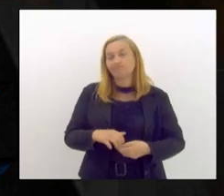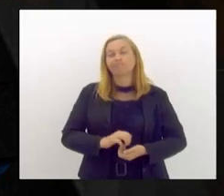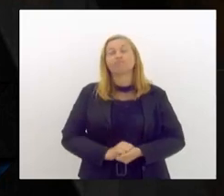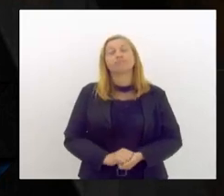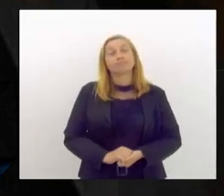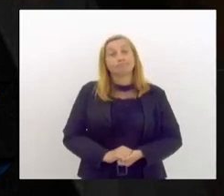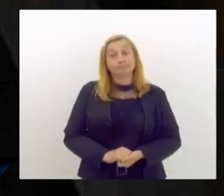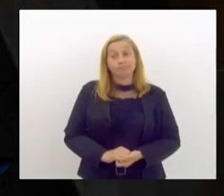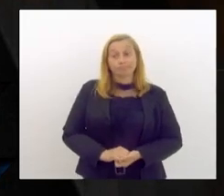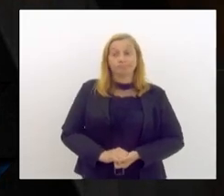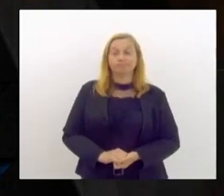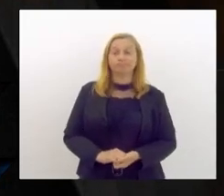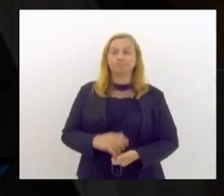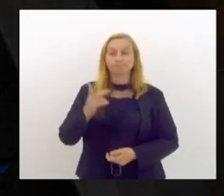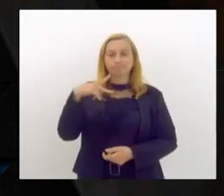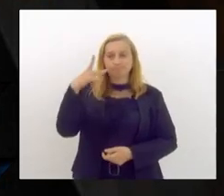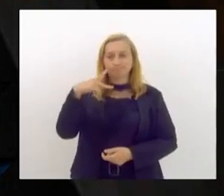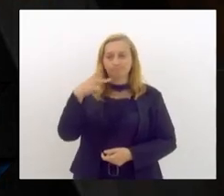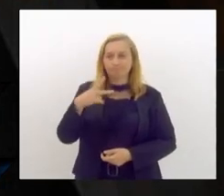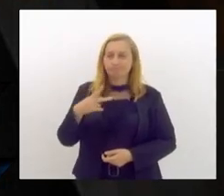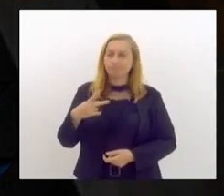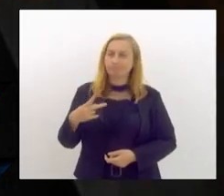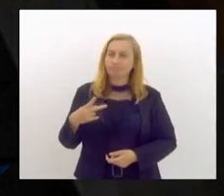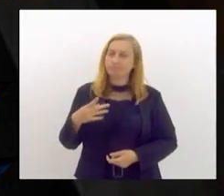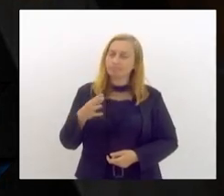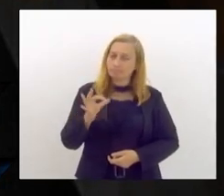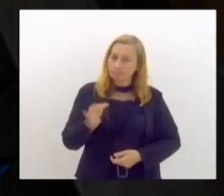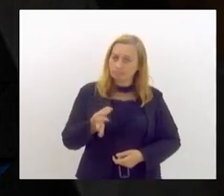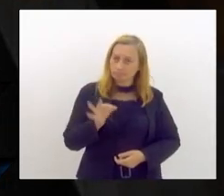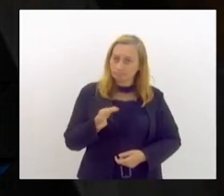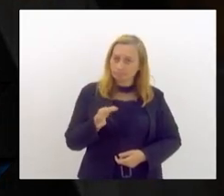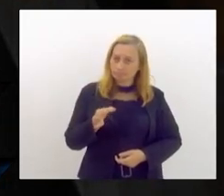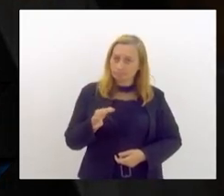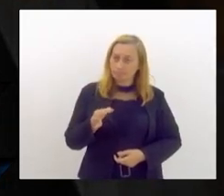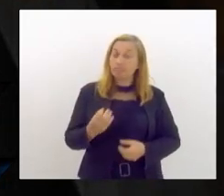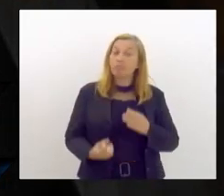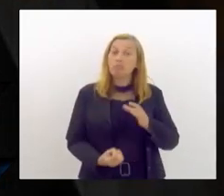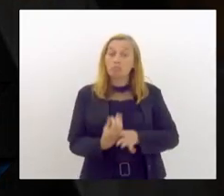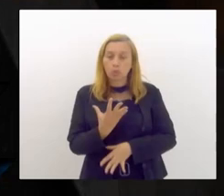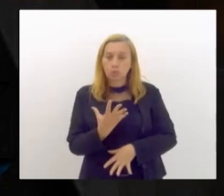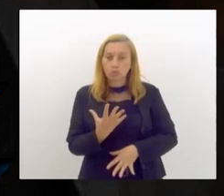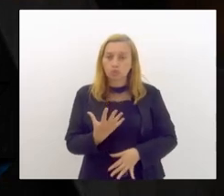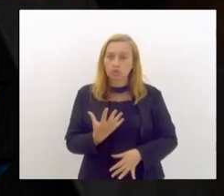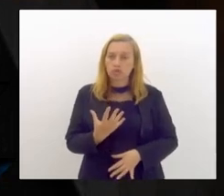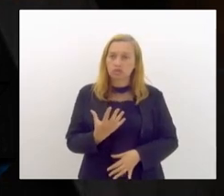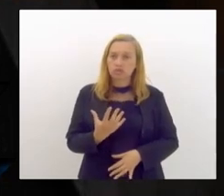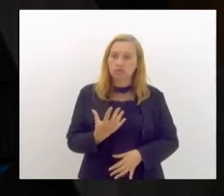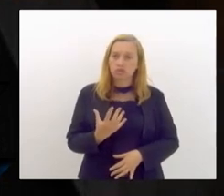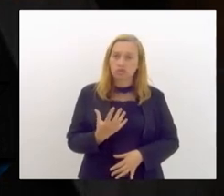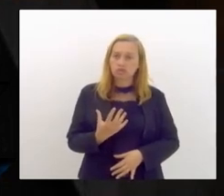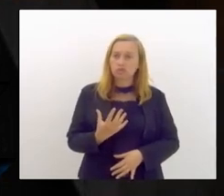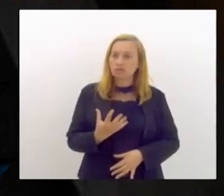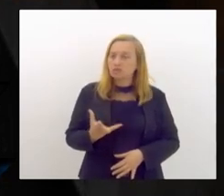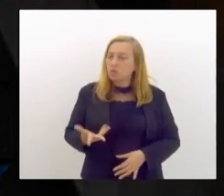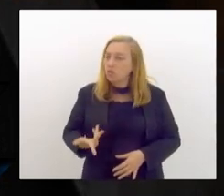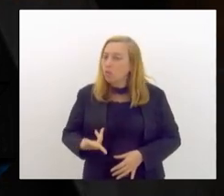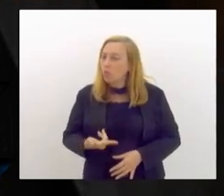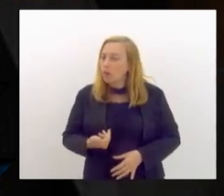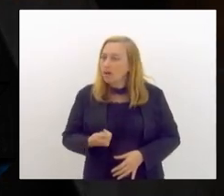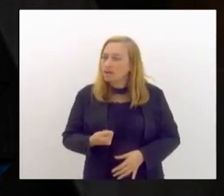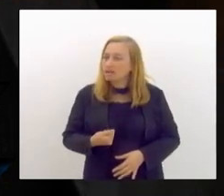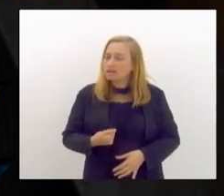que a política número um seja a produção de um